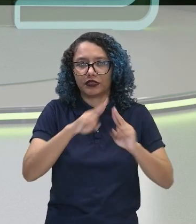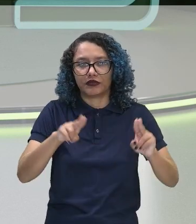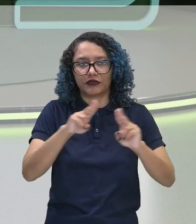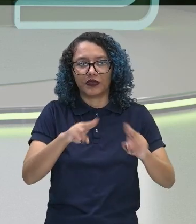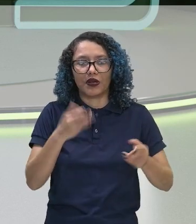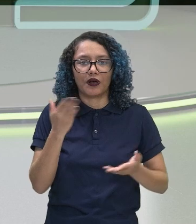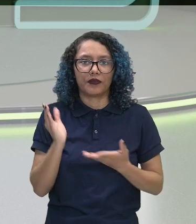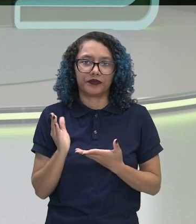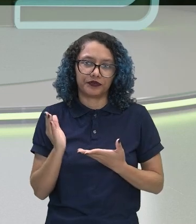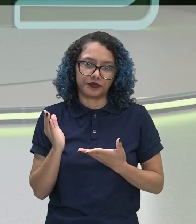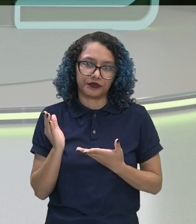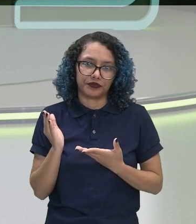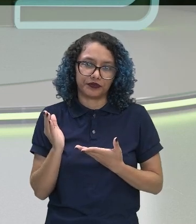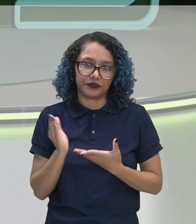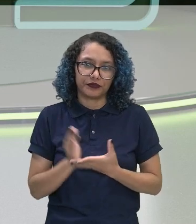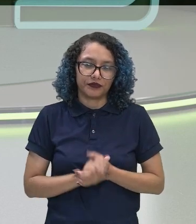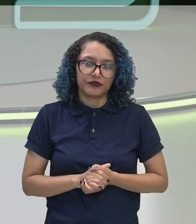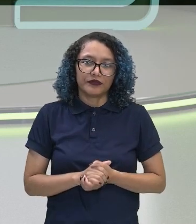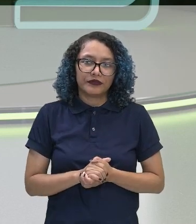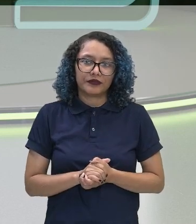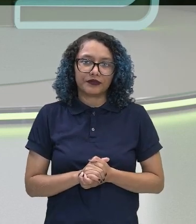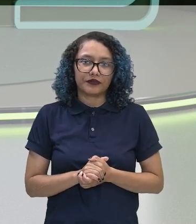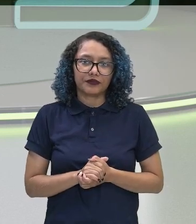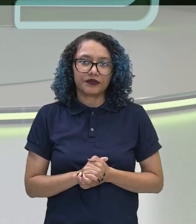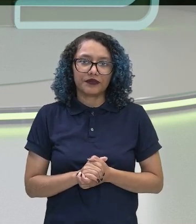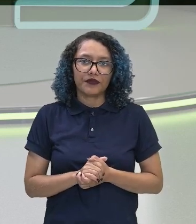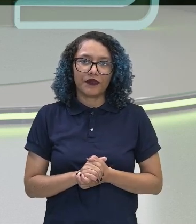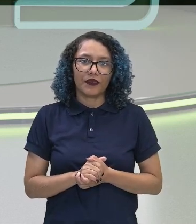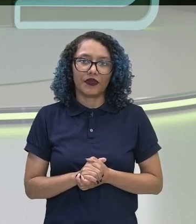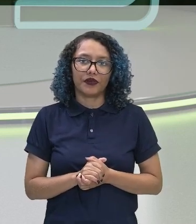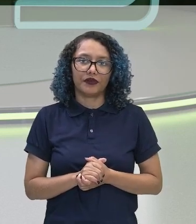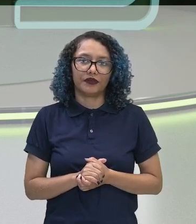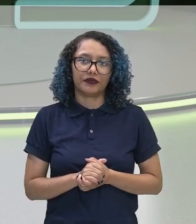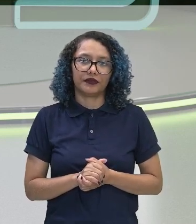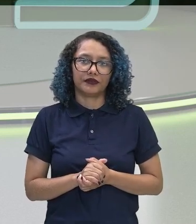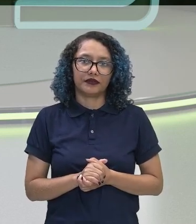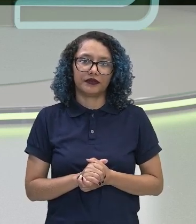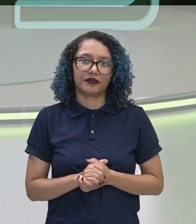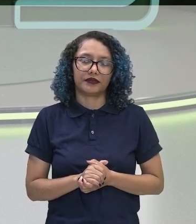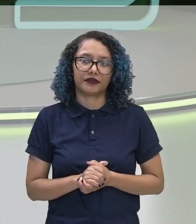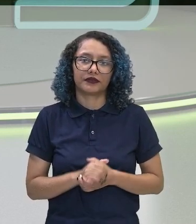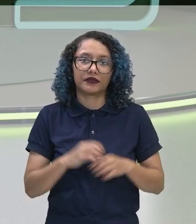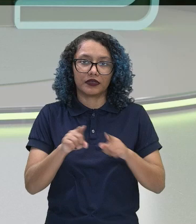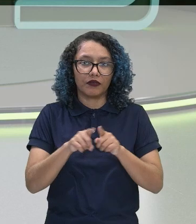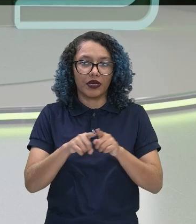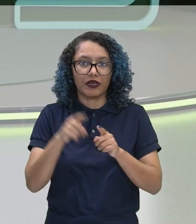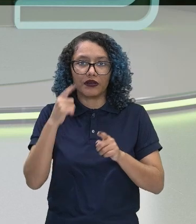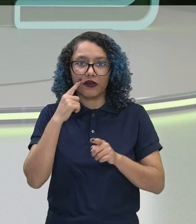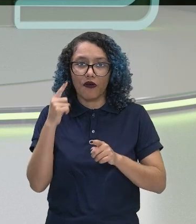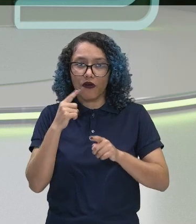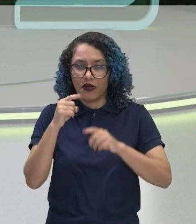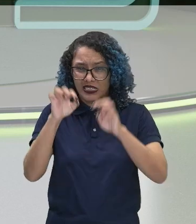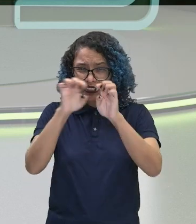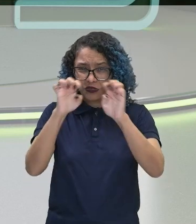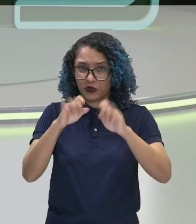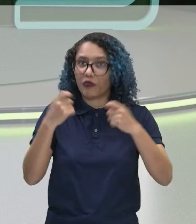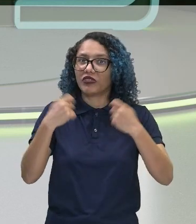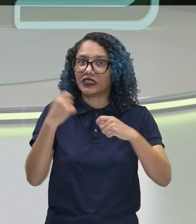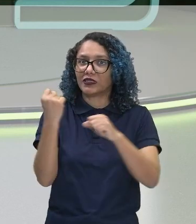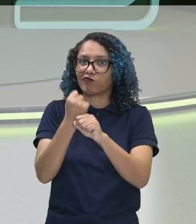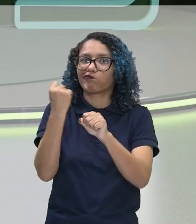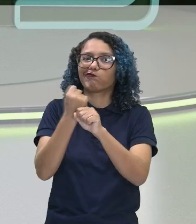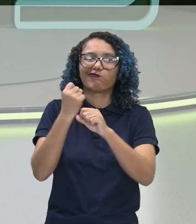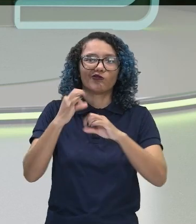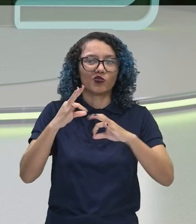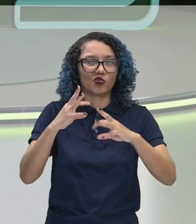né, dessa água. Você está observando aí também toda essa estrutura que foi necessária ser construída